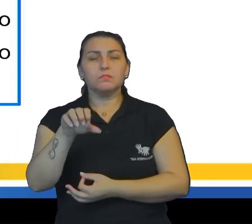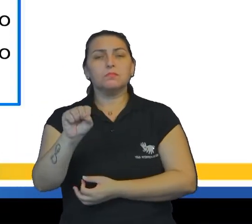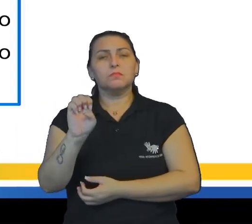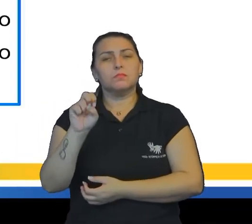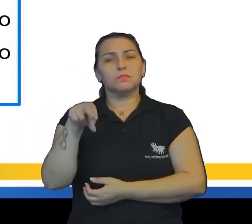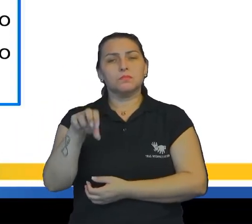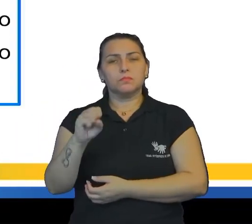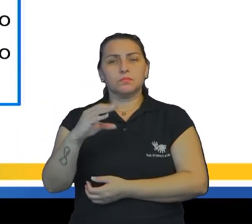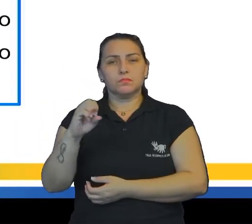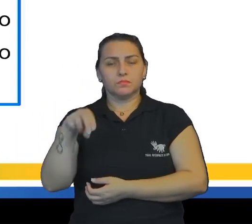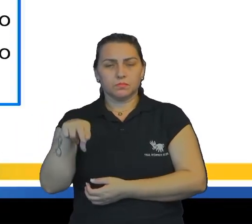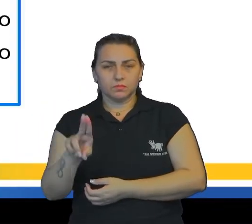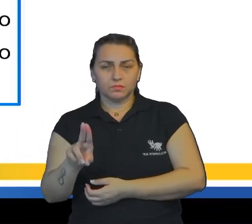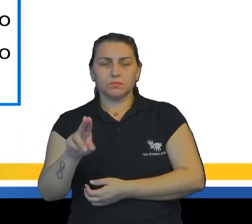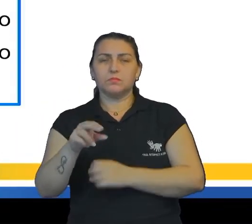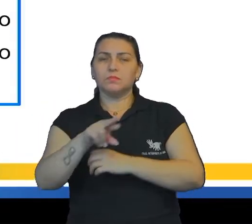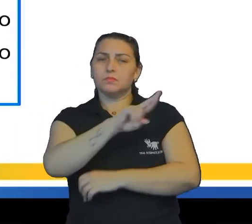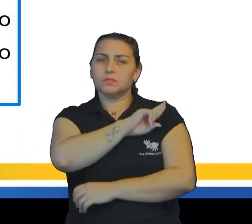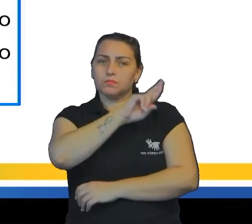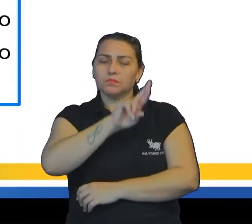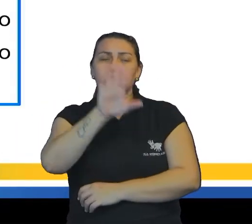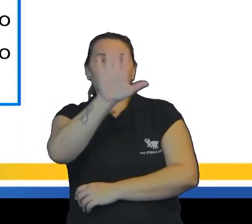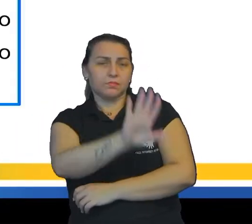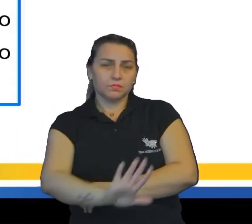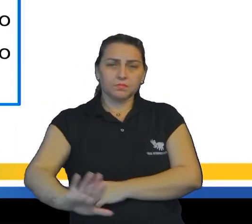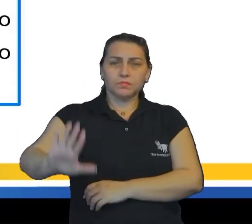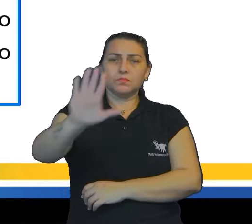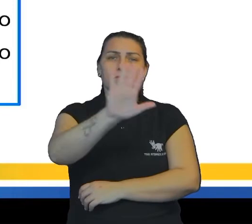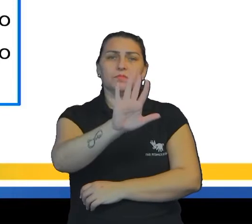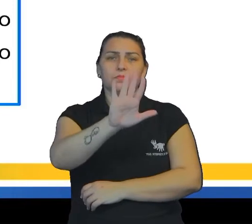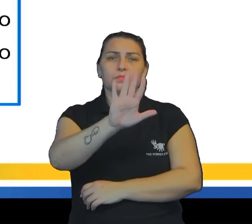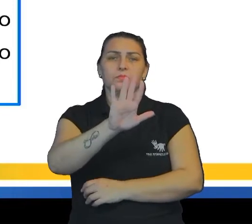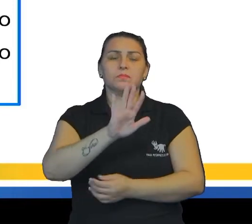Argumento por senso comum. Representa o senso geral,